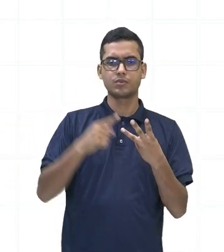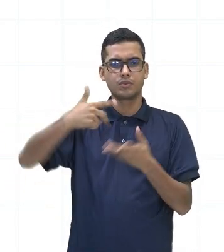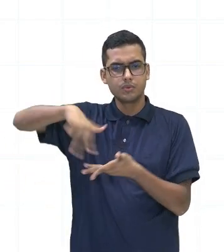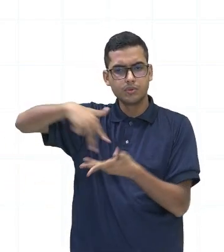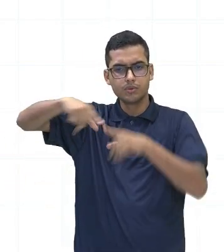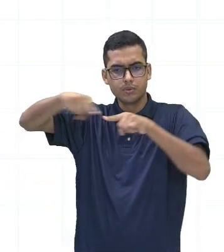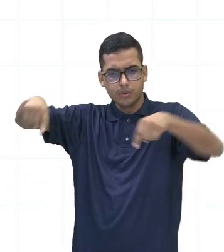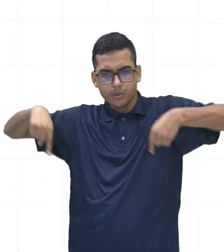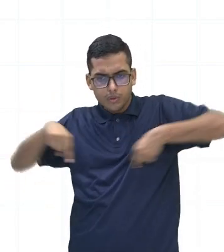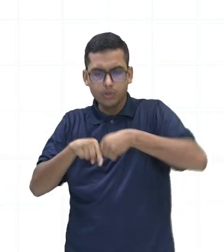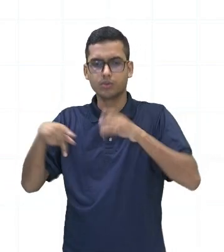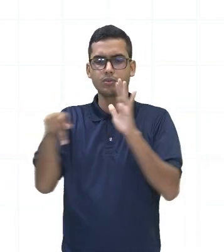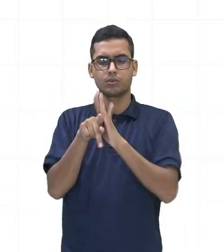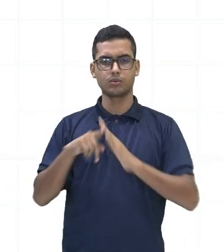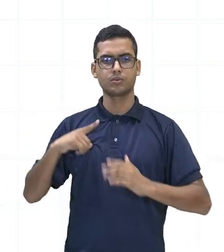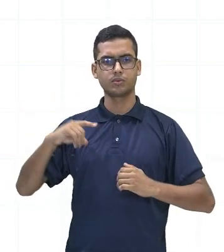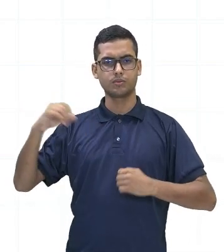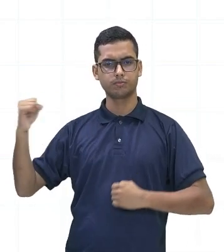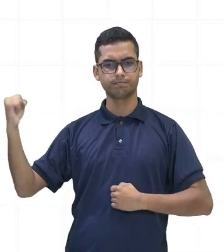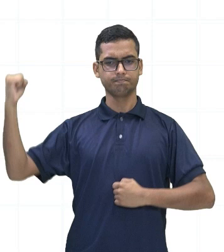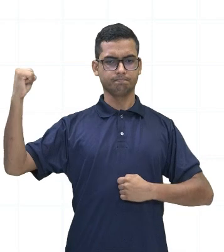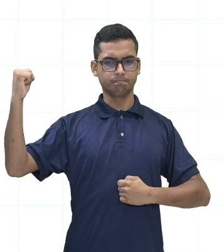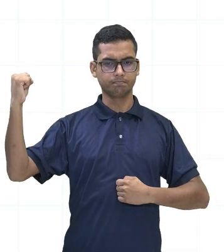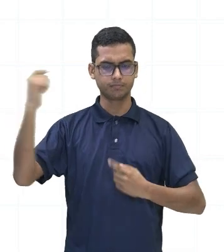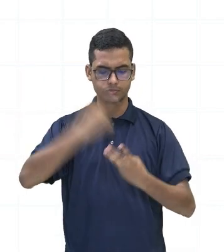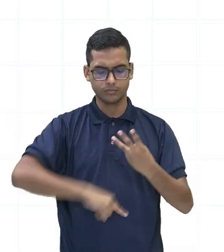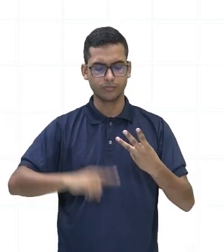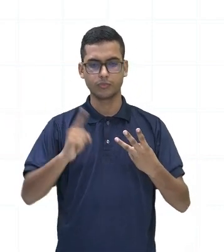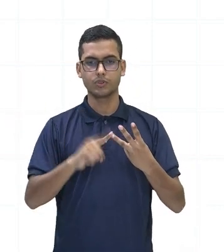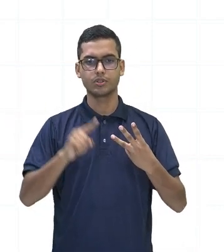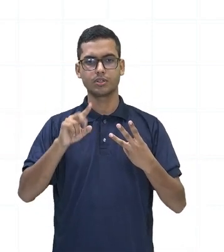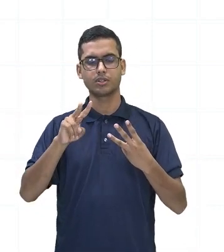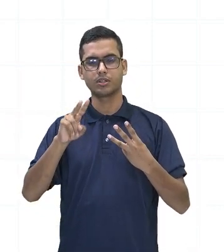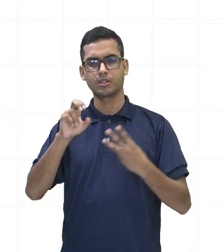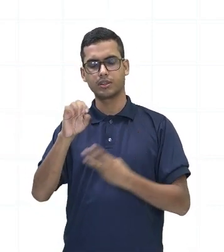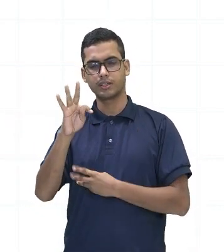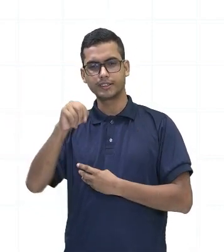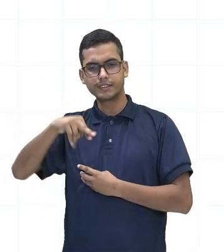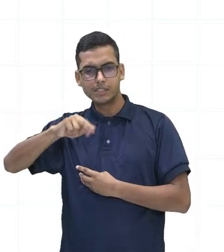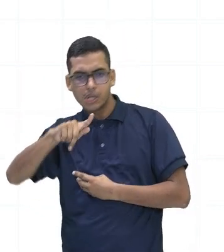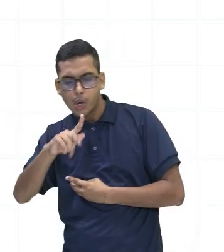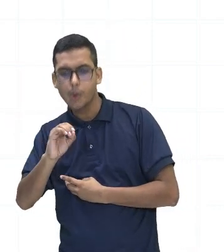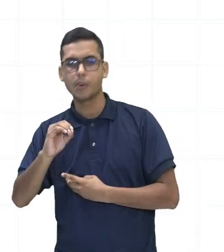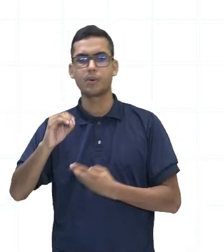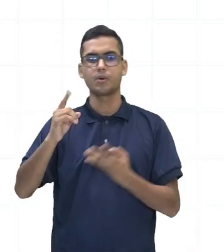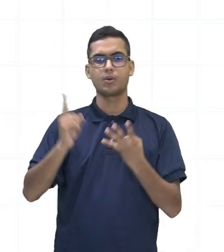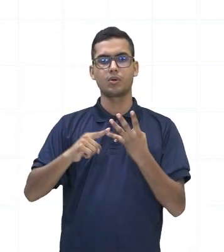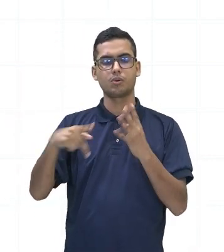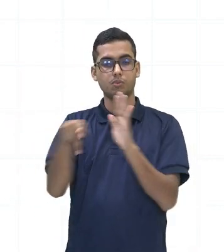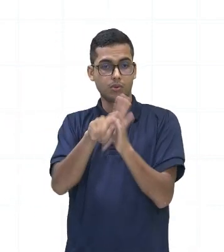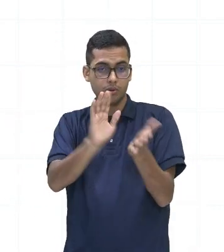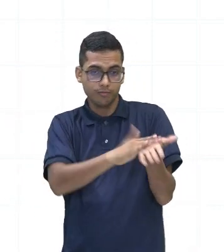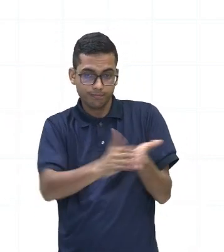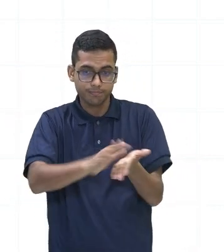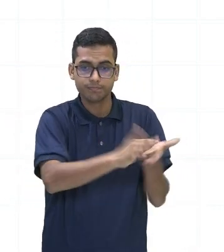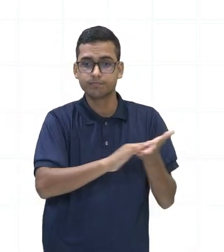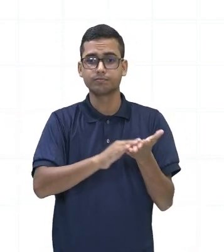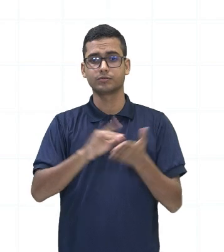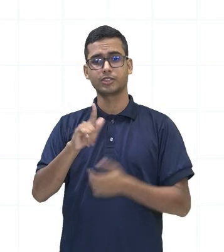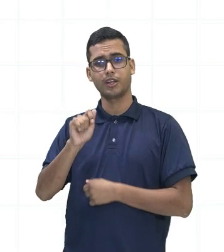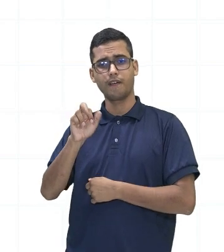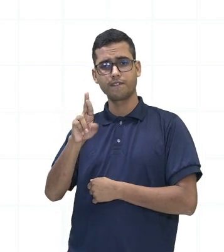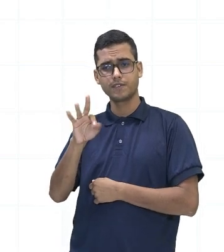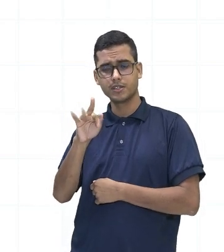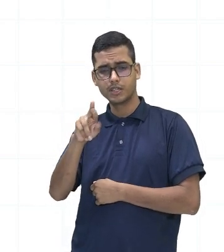a gente vai ter a valsa, o tango, o foxtrot, o quickstep, o samba de gafieira. As danças folclóricas